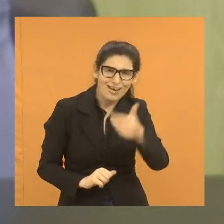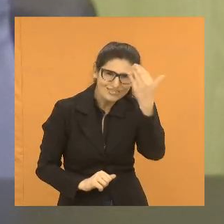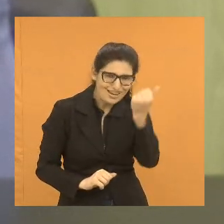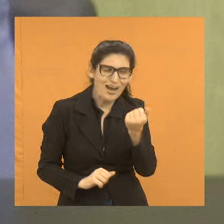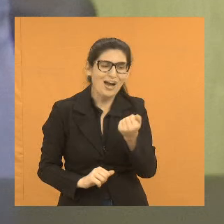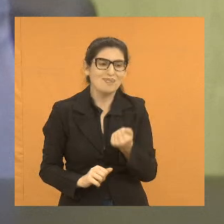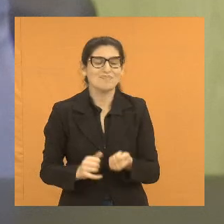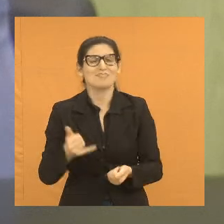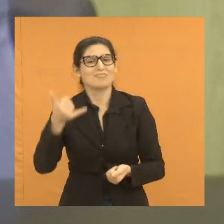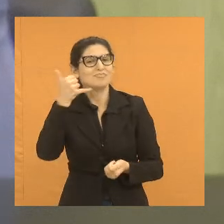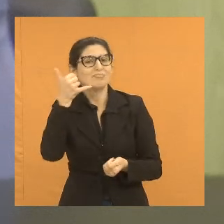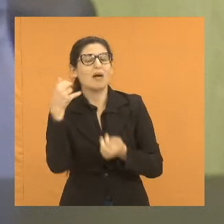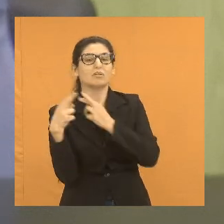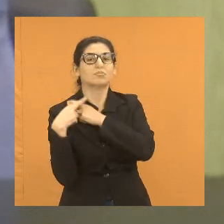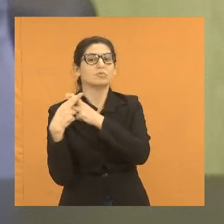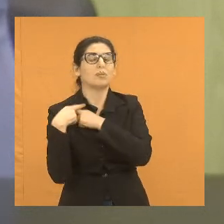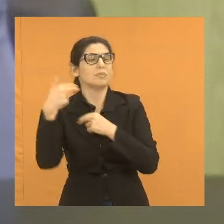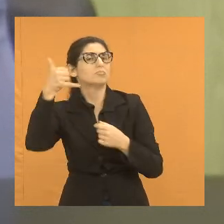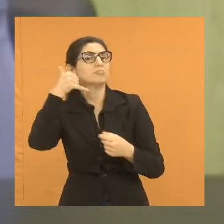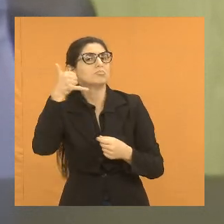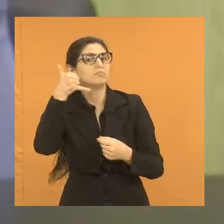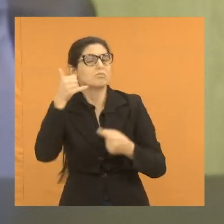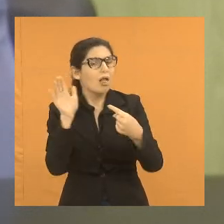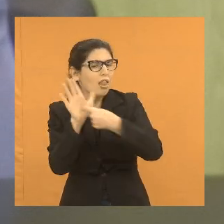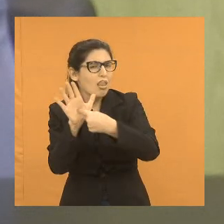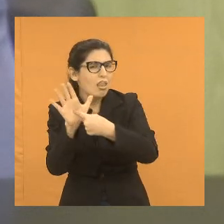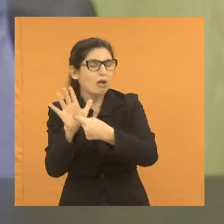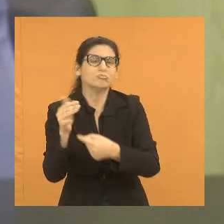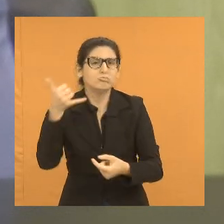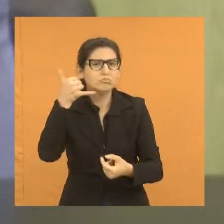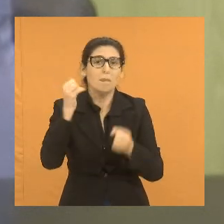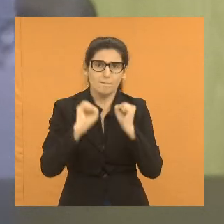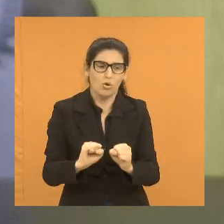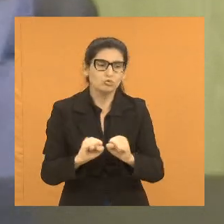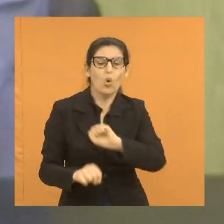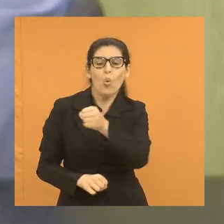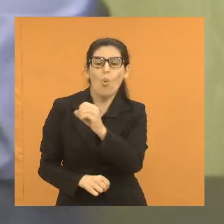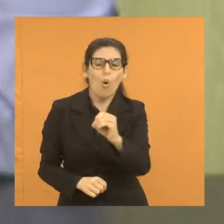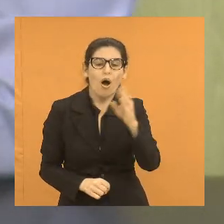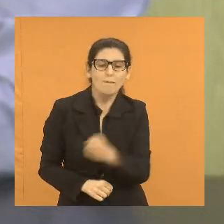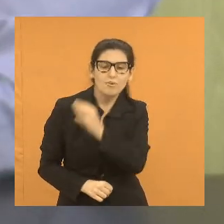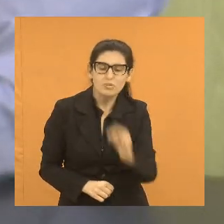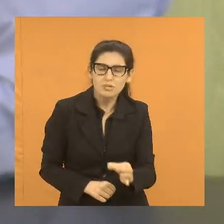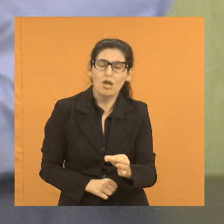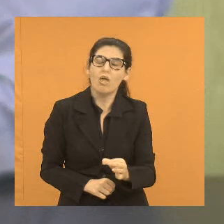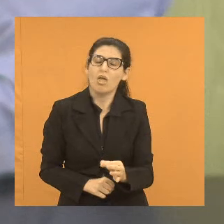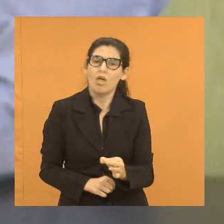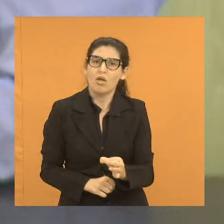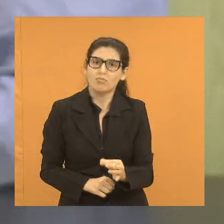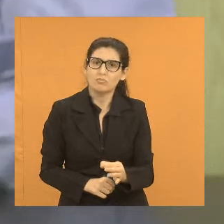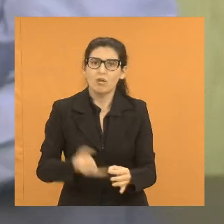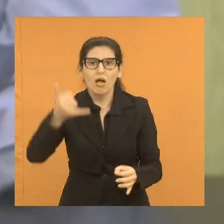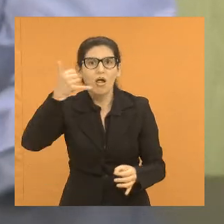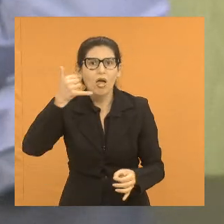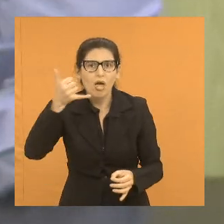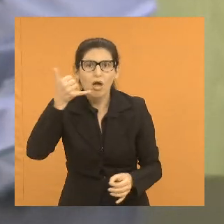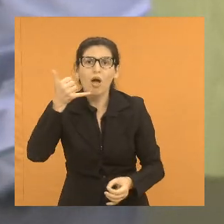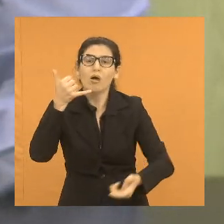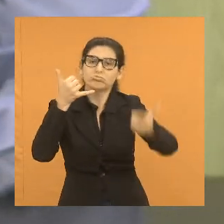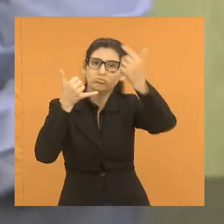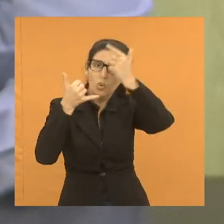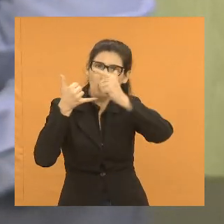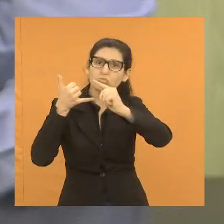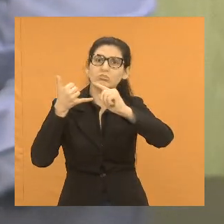nossa ouvidora. A gente tem uma resolução de 80% dos casos que vão para a ouvidoria conseguem